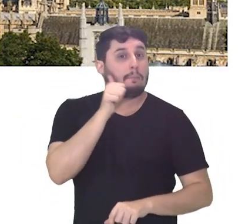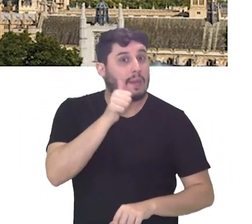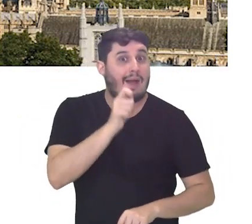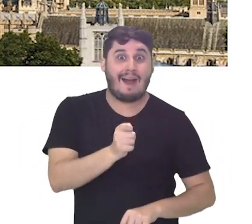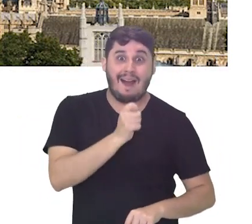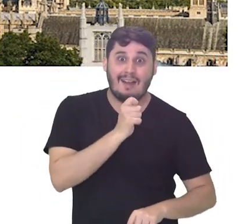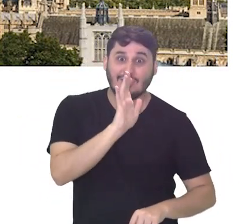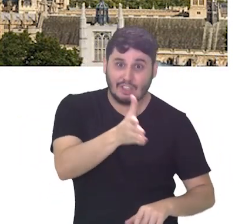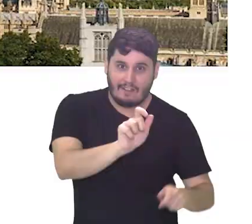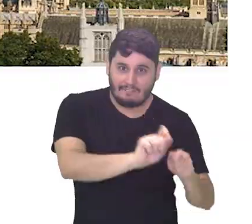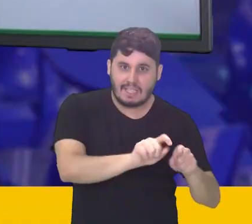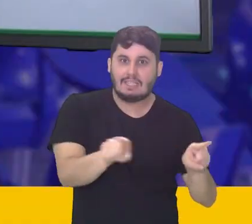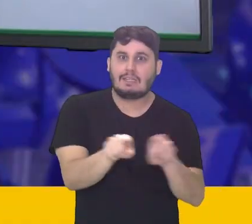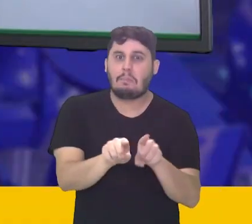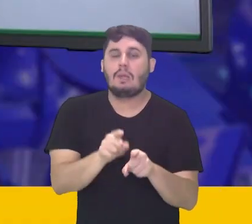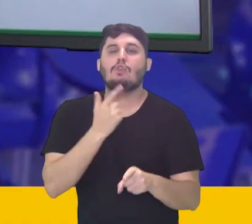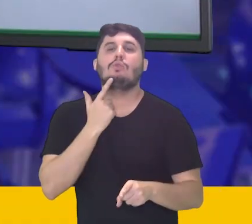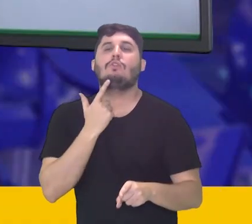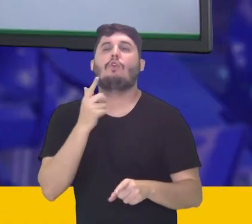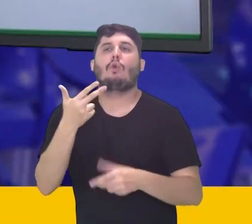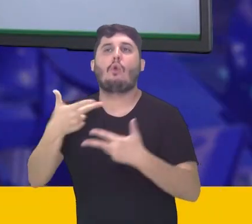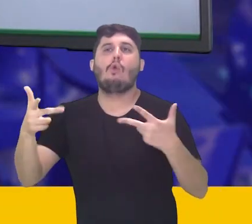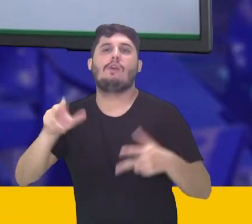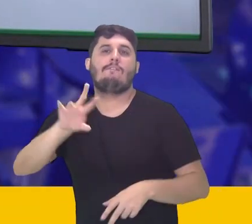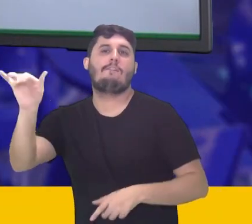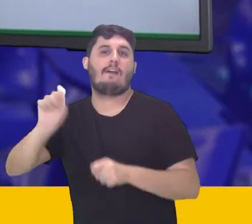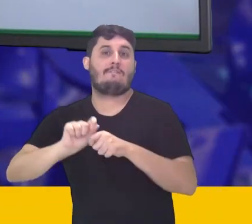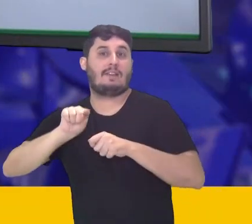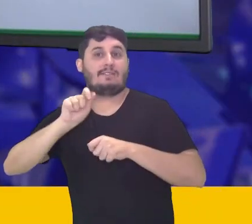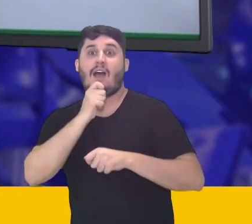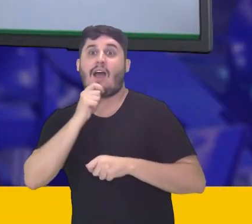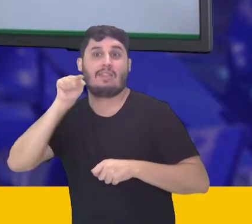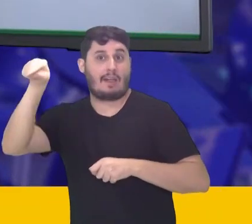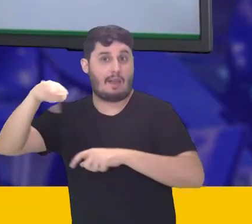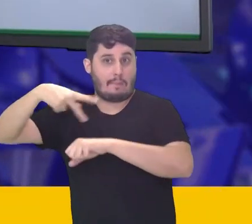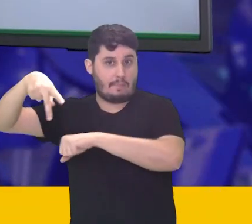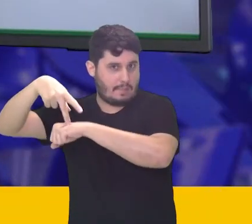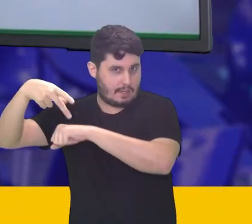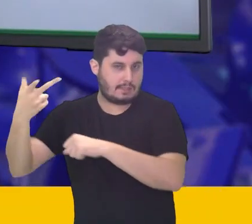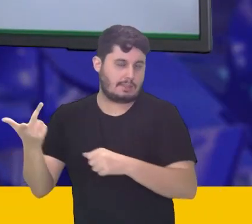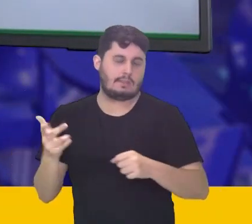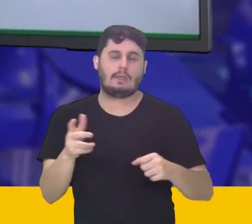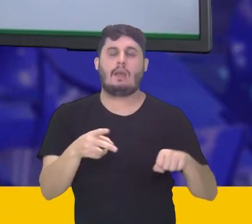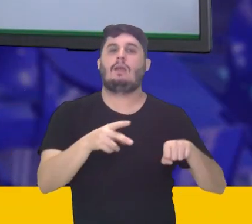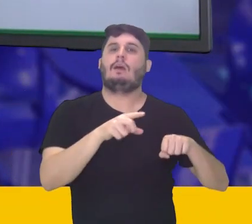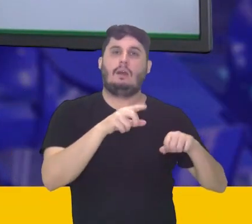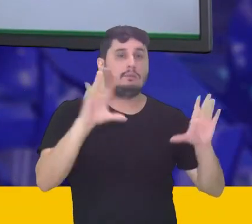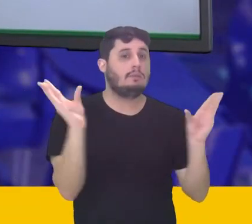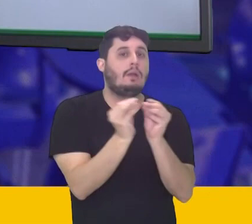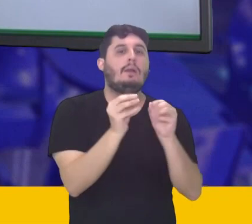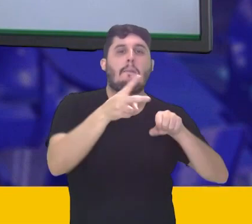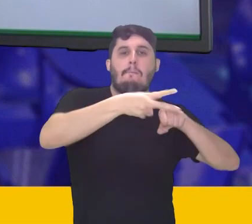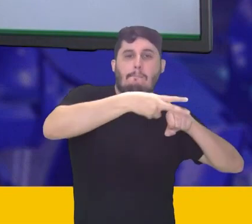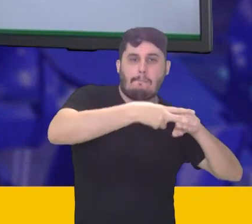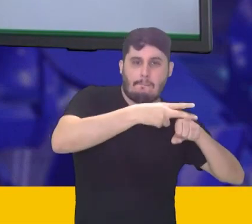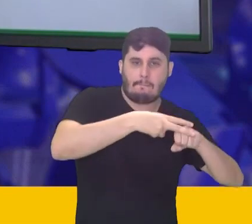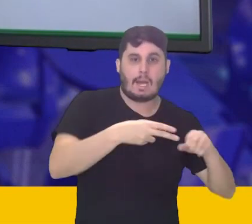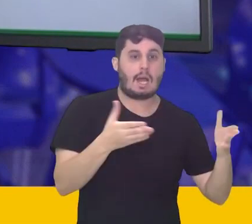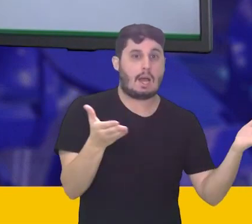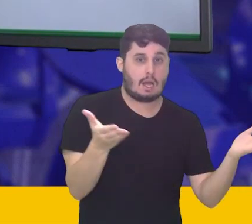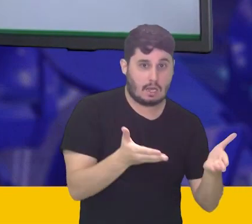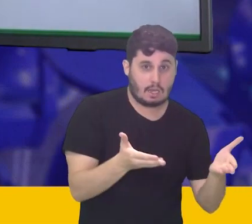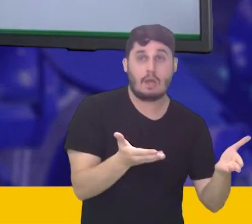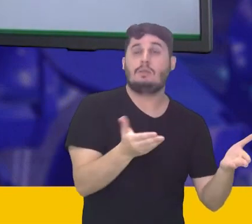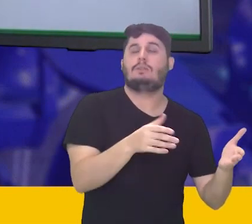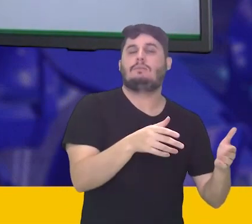sobre o passado e sobre o futuro. Past and future. Então, você que já estudou,